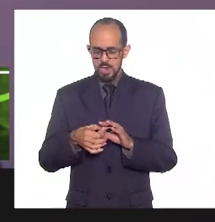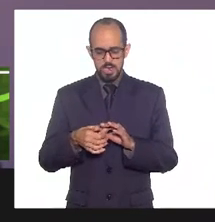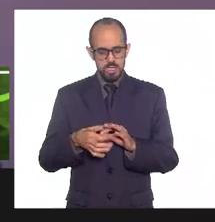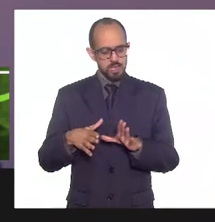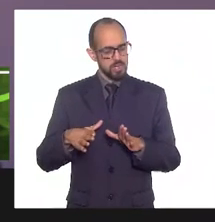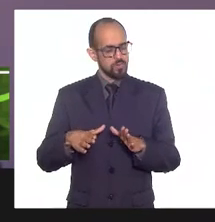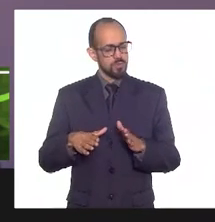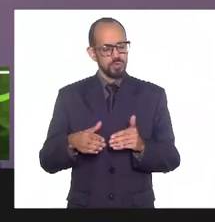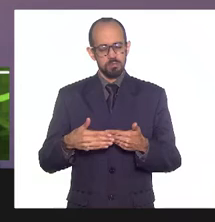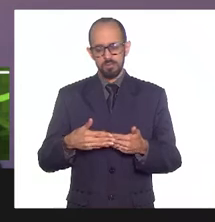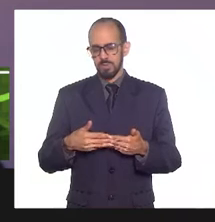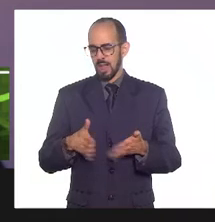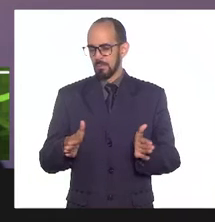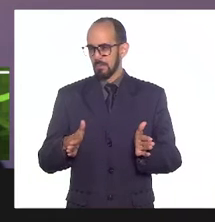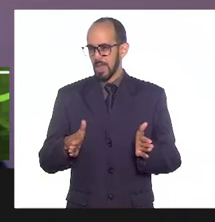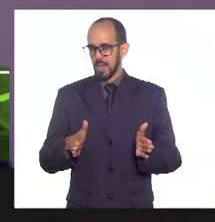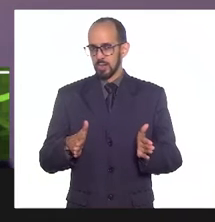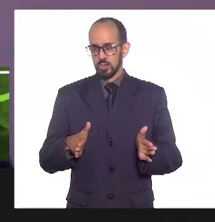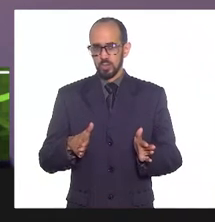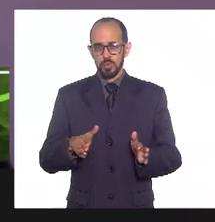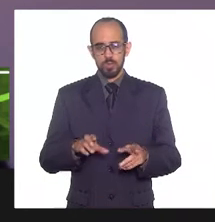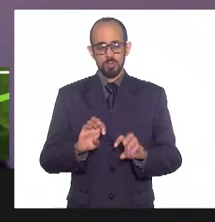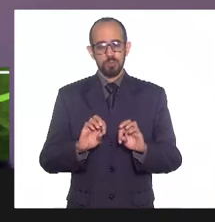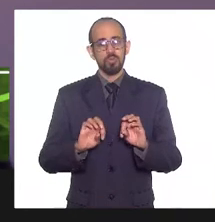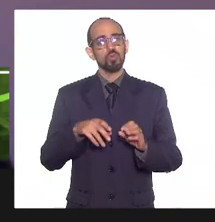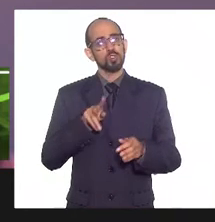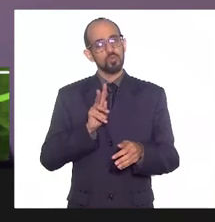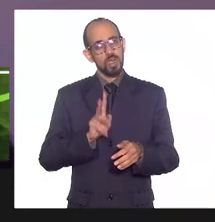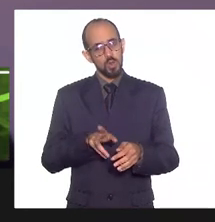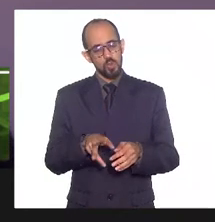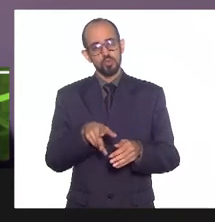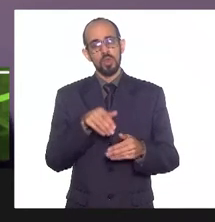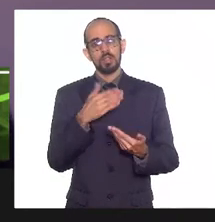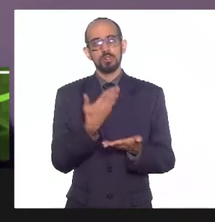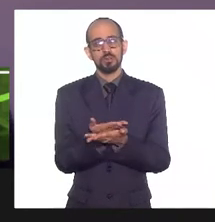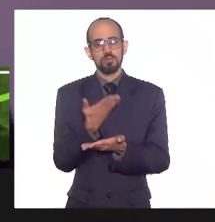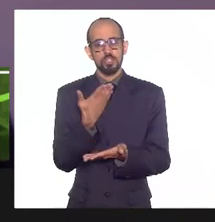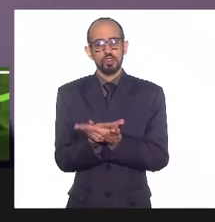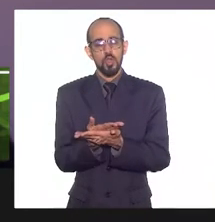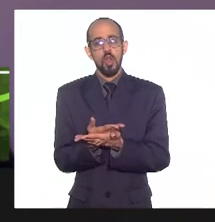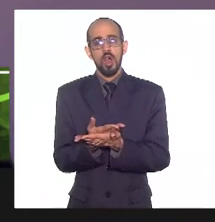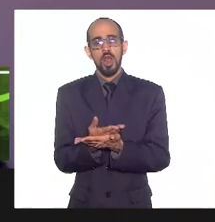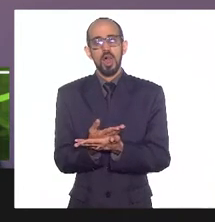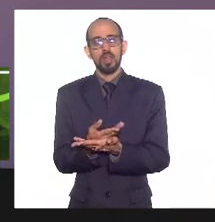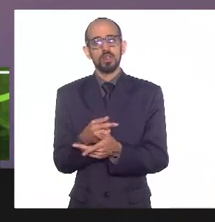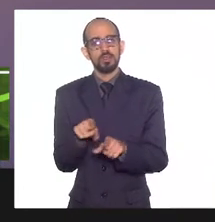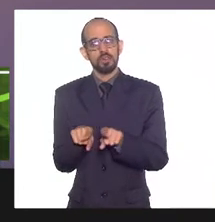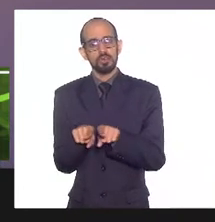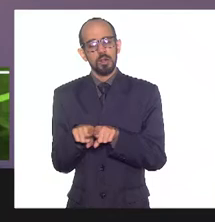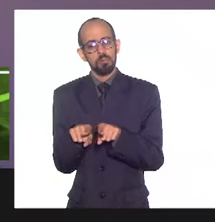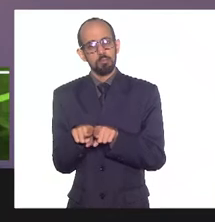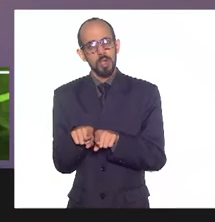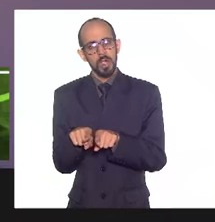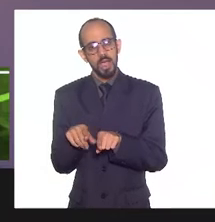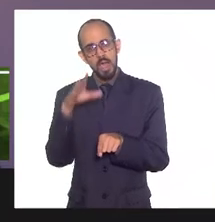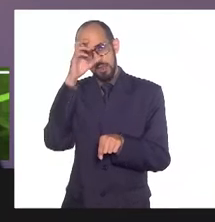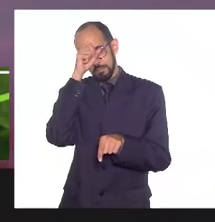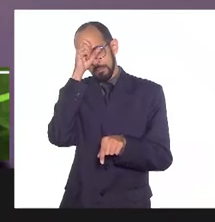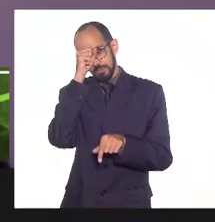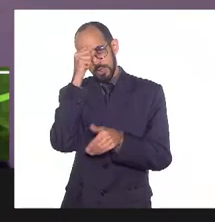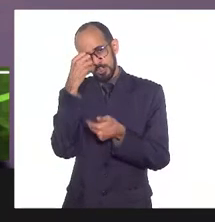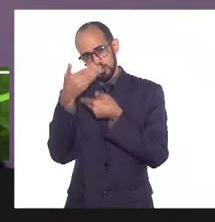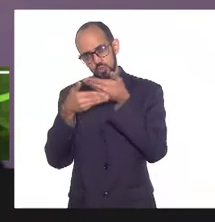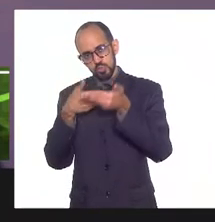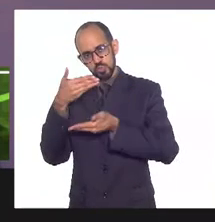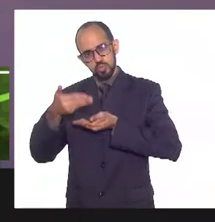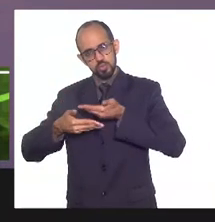acreditamos que vamos continuar sendo uma escola que aprende com os seus colegas com